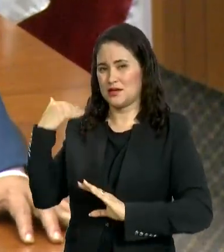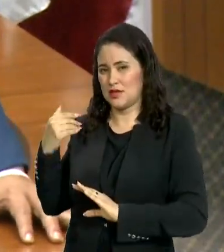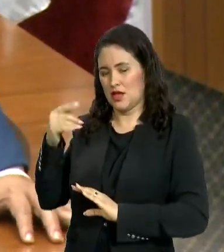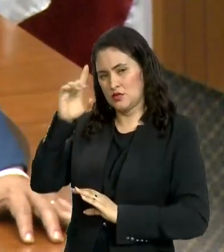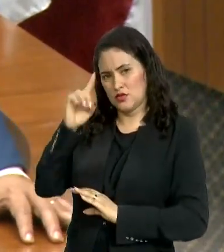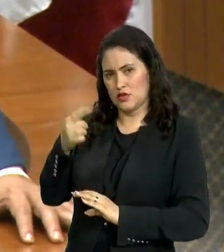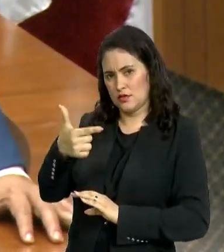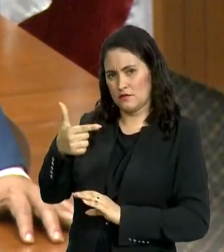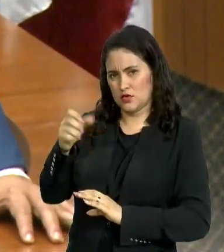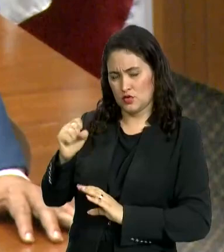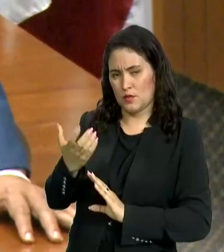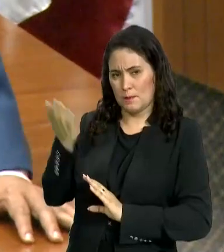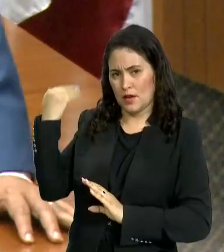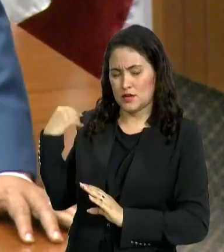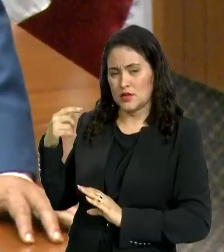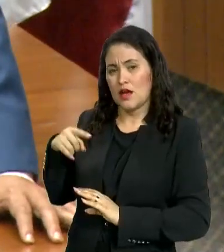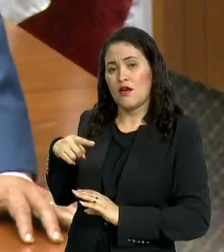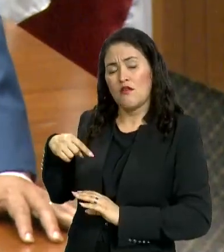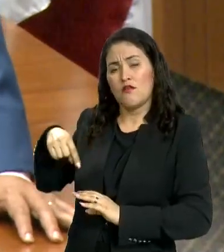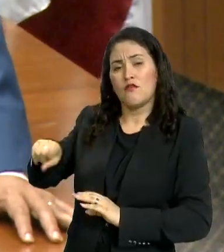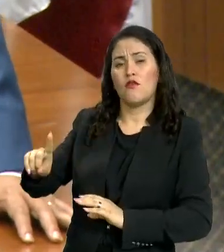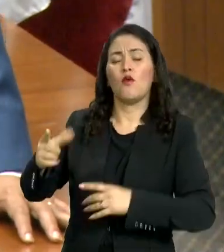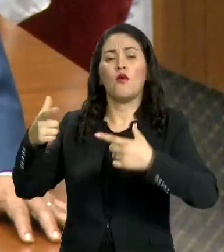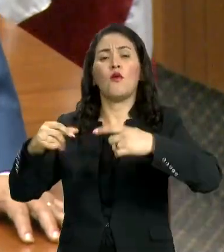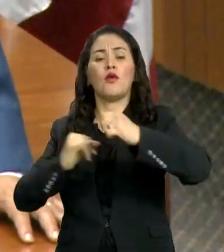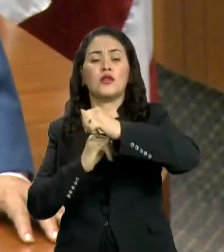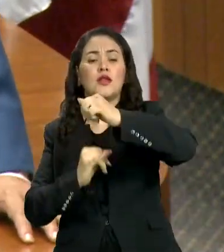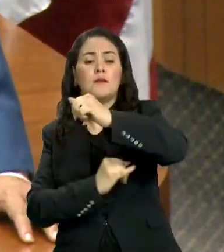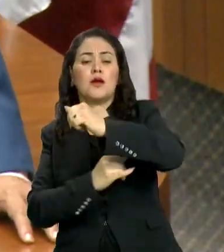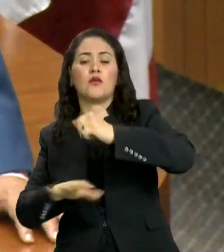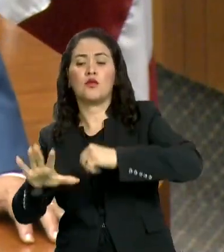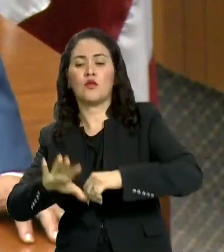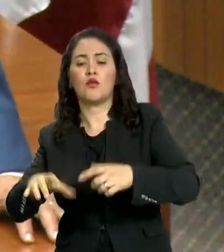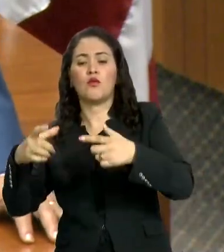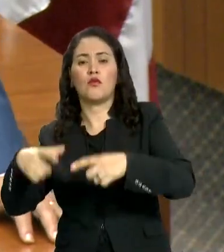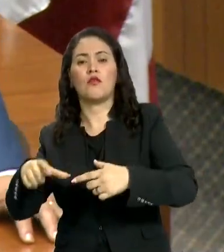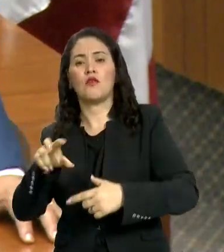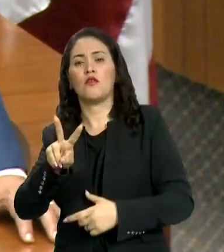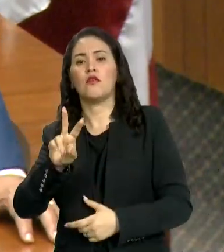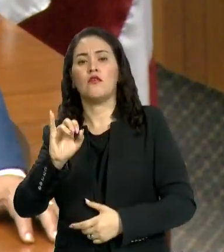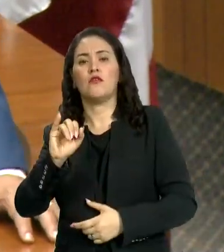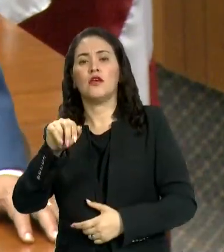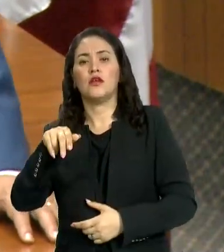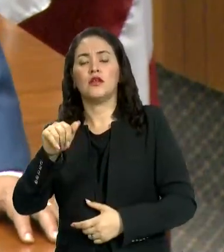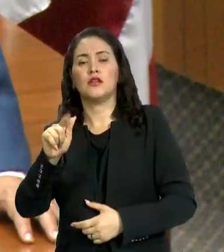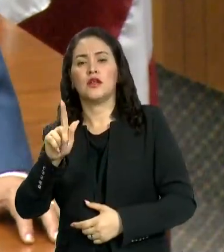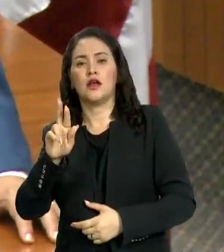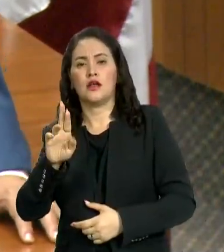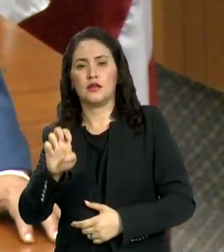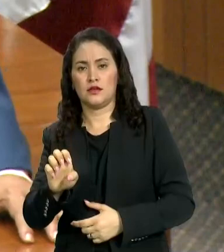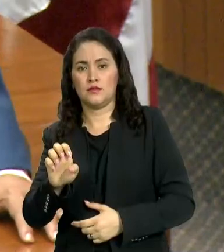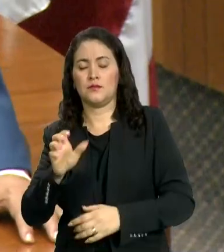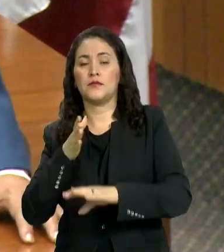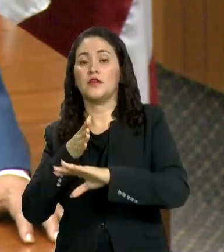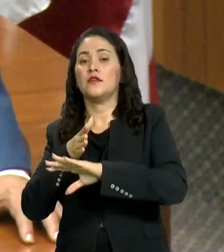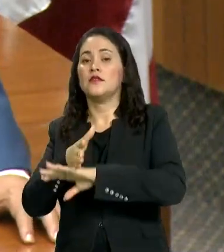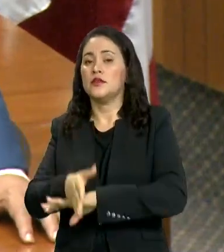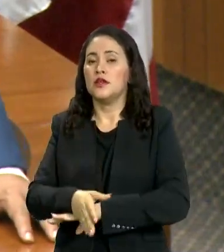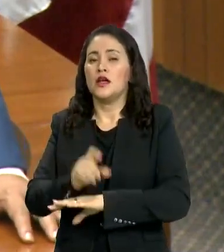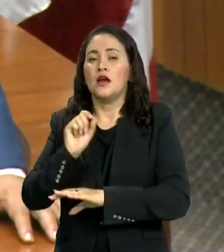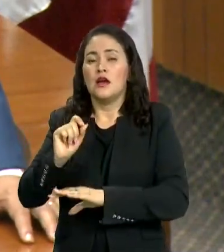na no povoado vinagre deputado Ricardo Arruda justamente visitando Deputado igles a